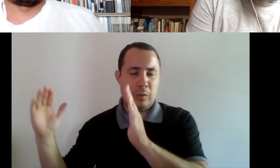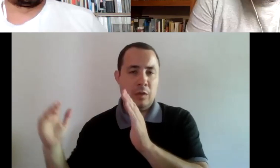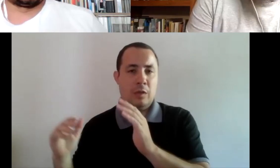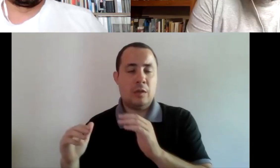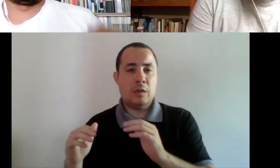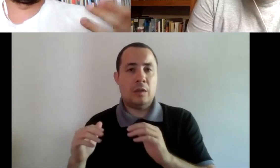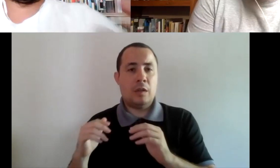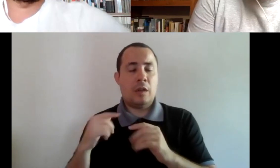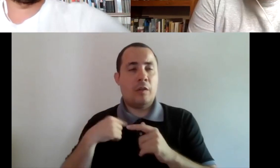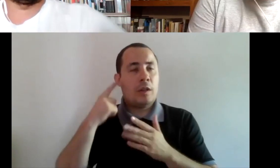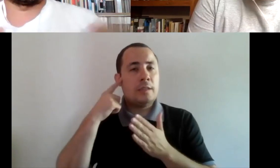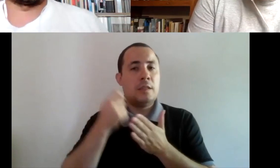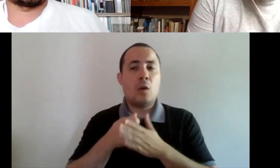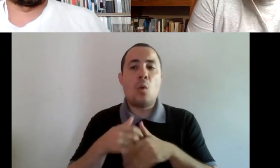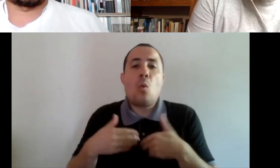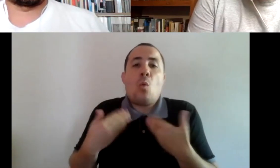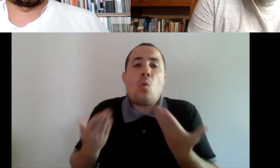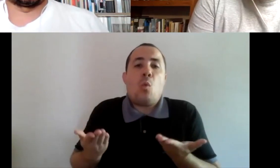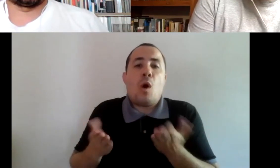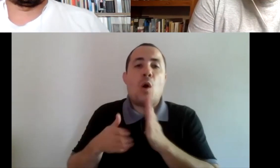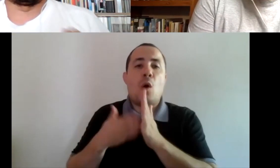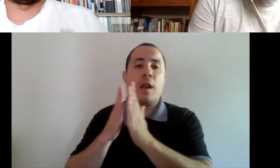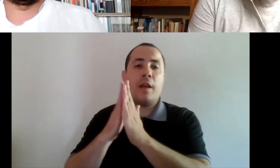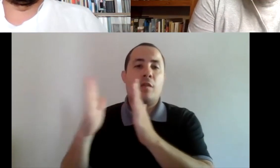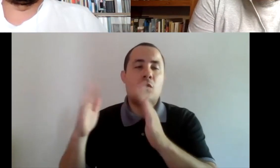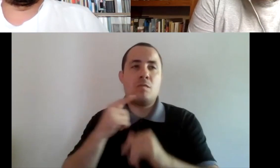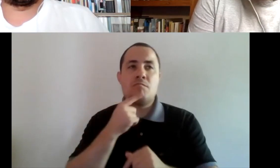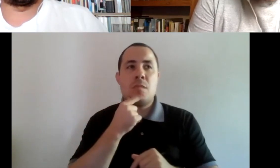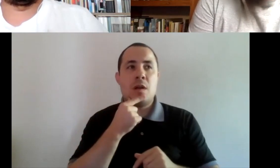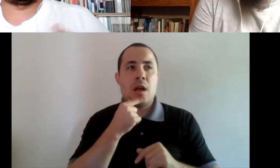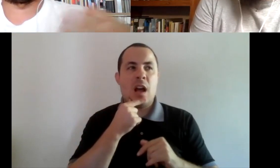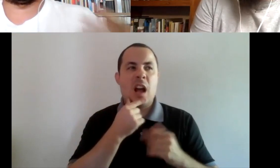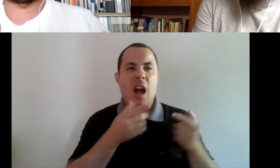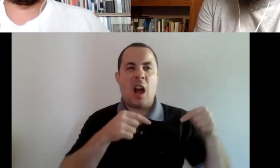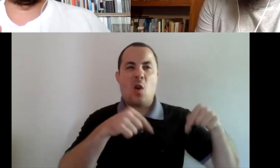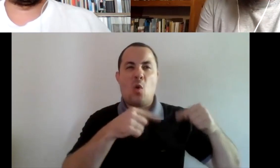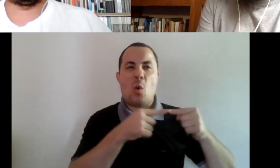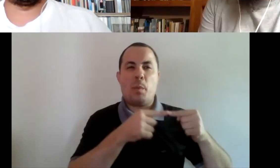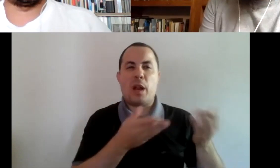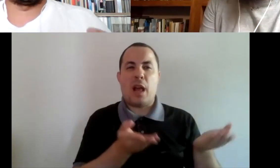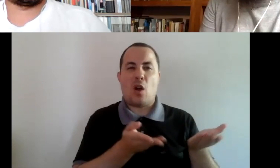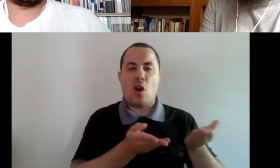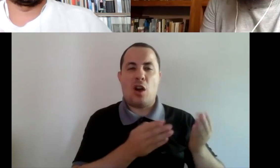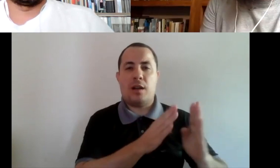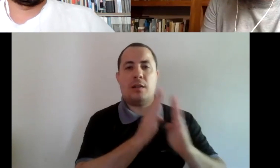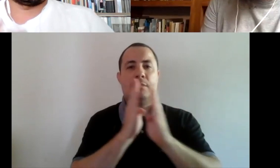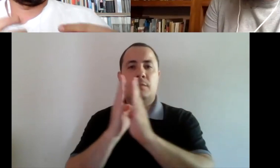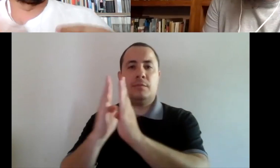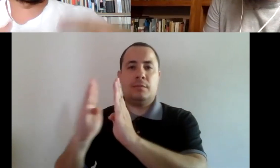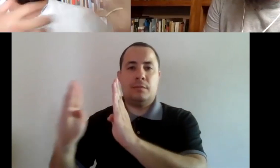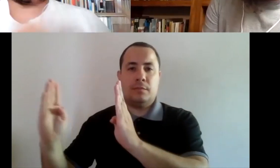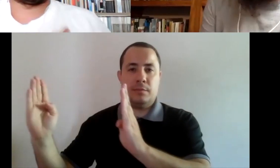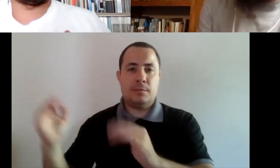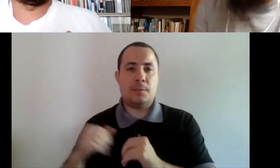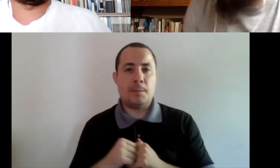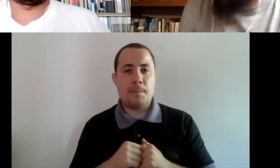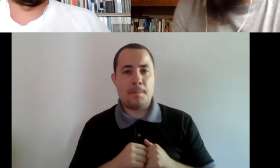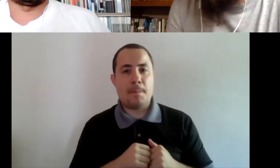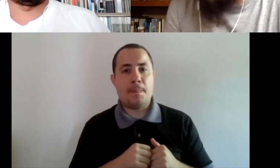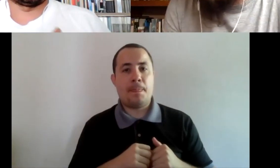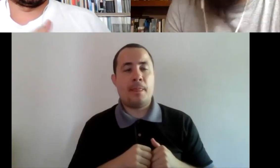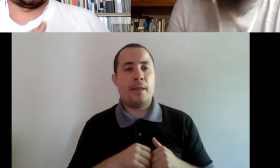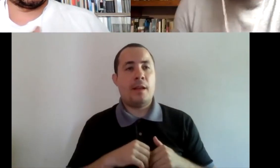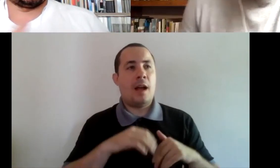falo, pô, não, eu vou trazer a literatura contemporânea, ou então eu vou fazer um investimento maior em ter lá os